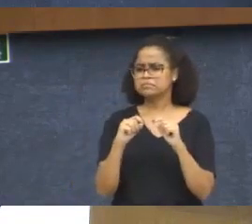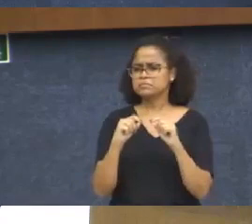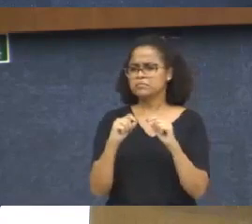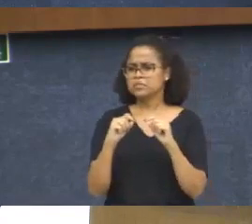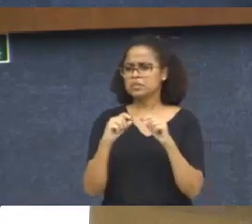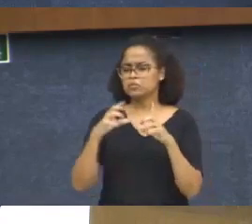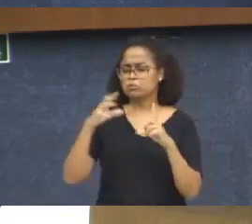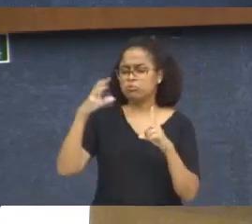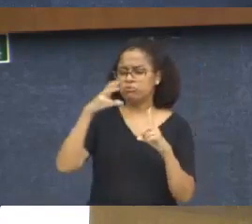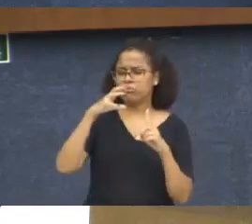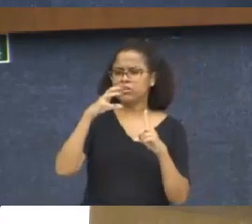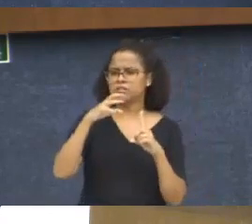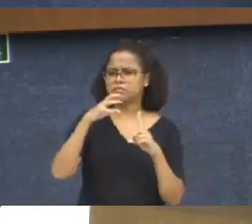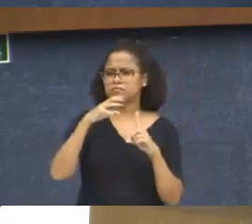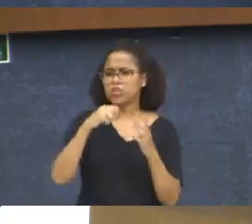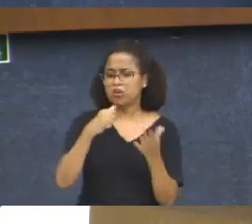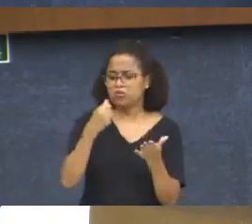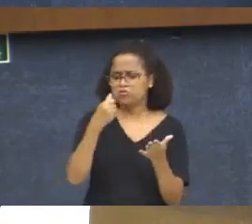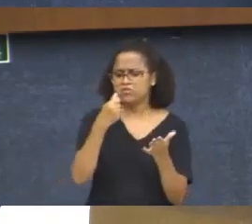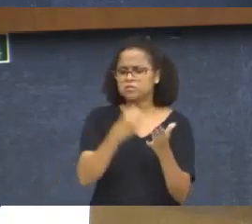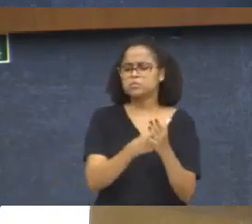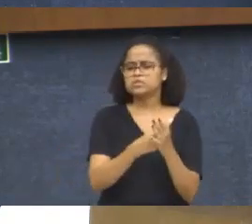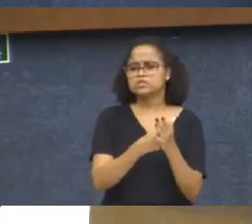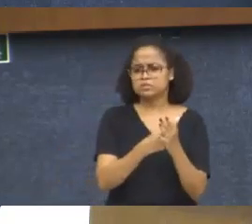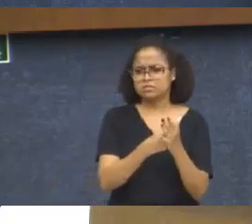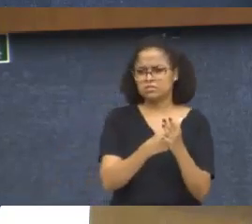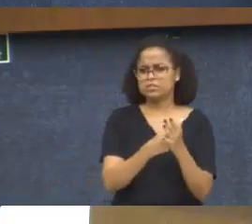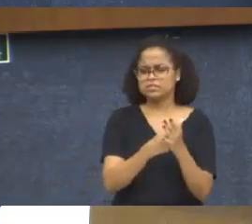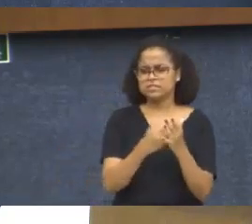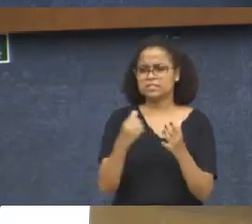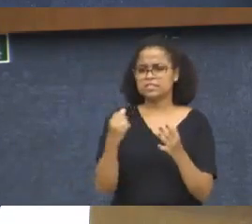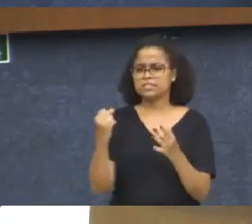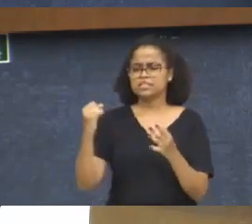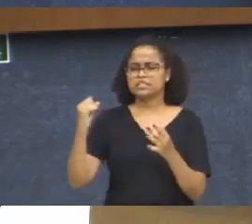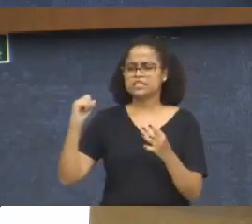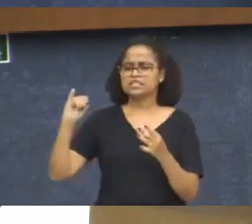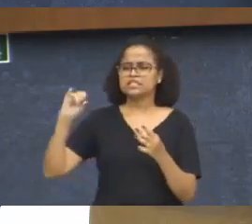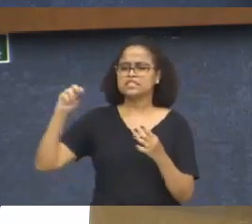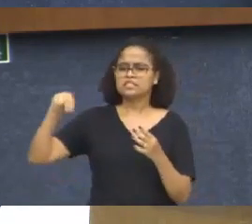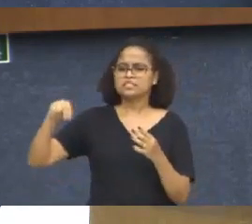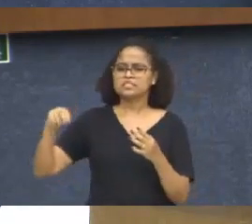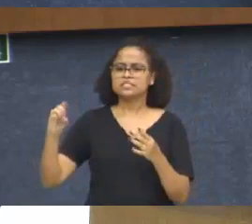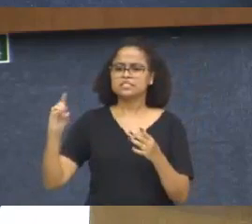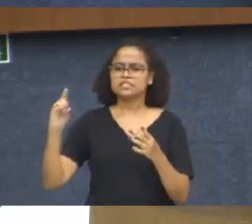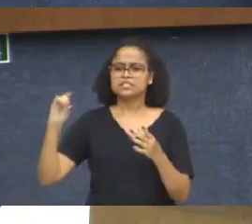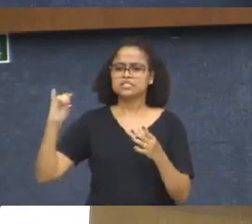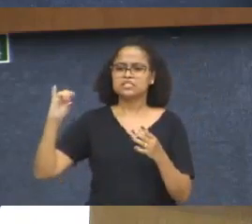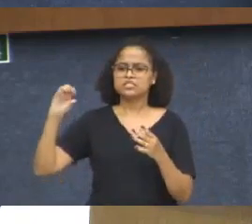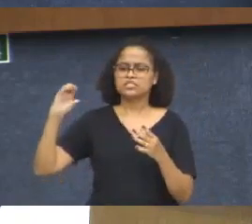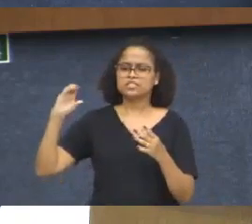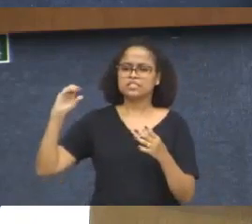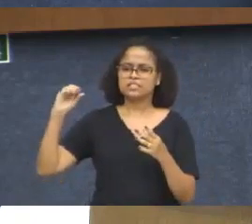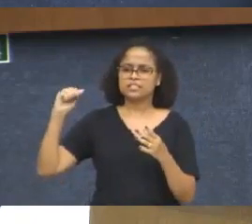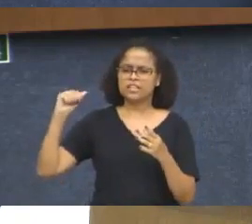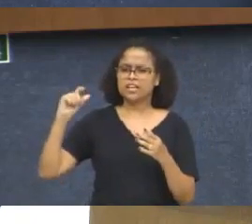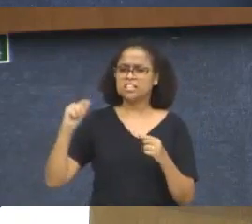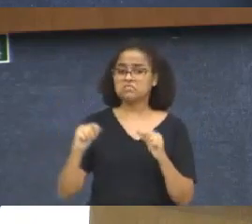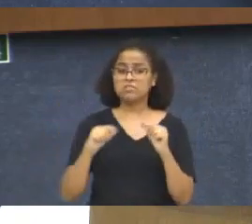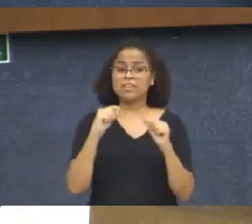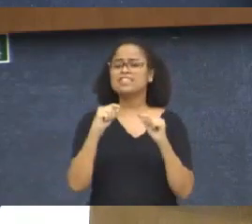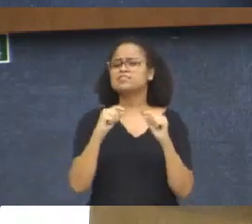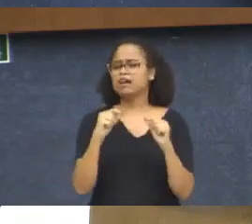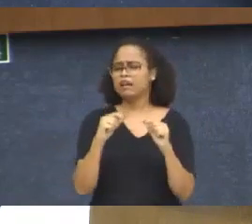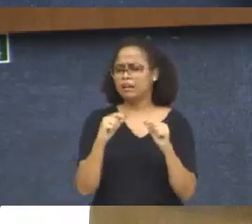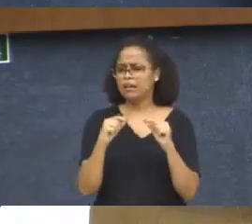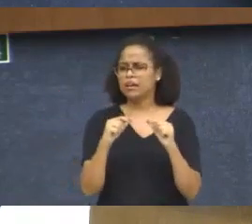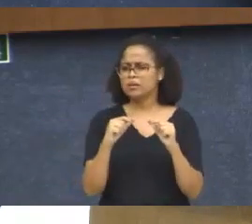das contribuições sindicais, quem sabe, não é? Nós não teremos o pagamento destas multas. Quem sabe